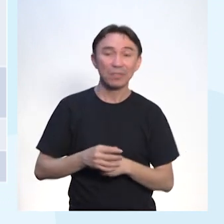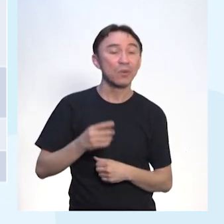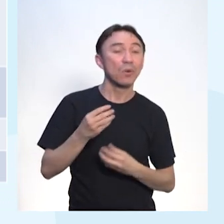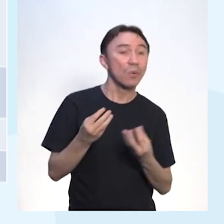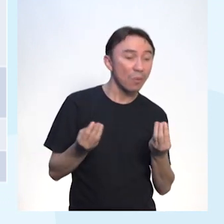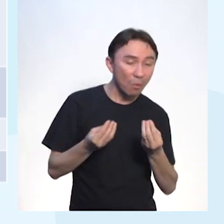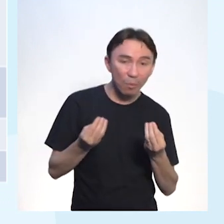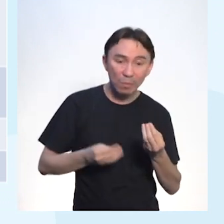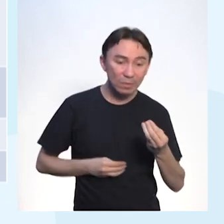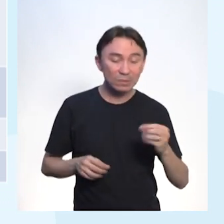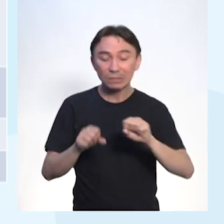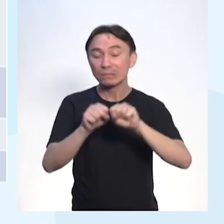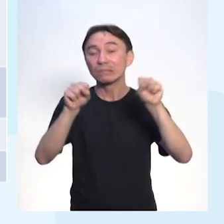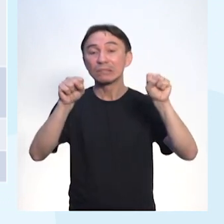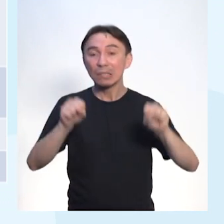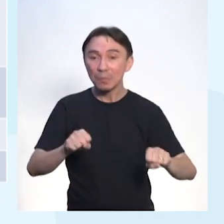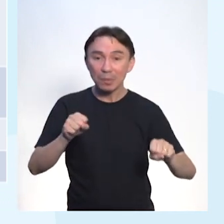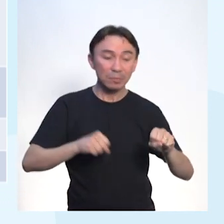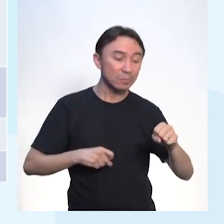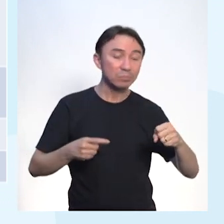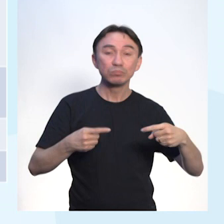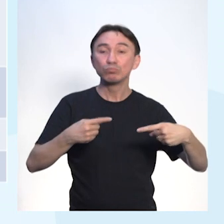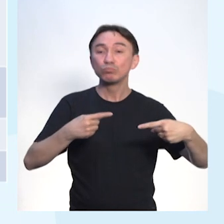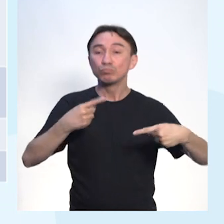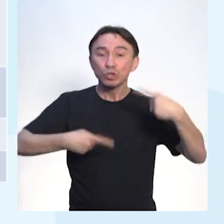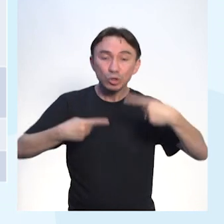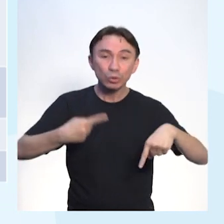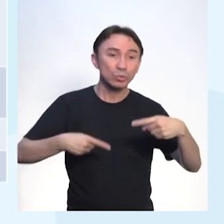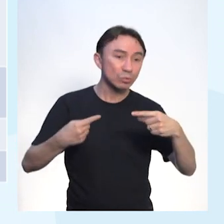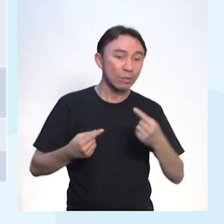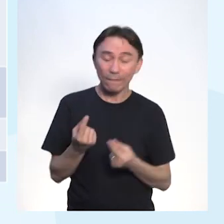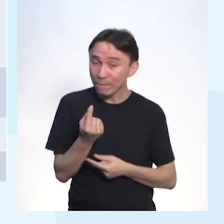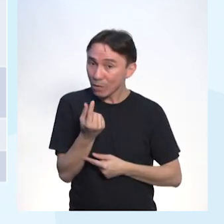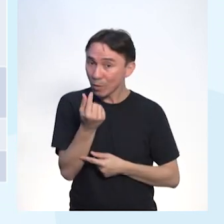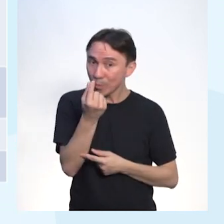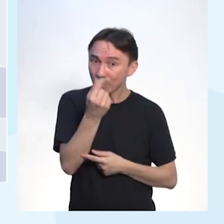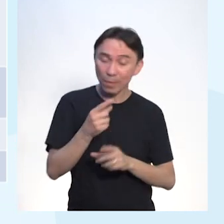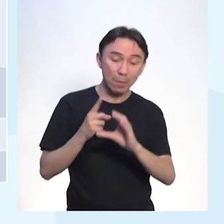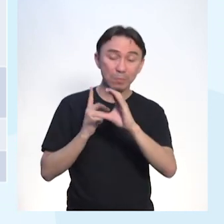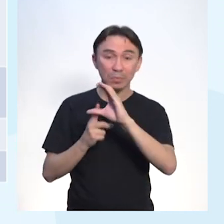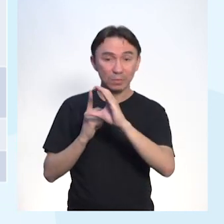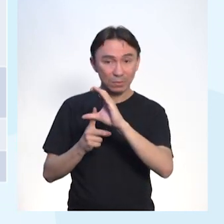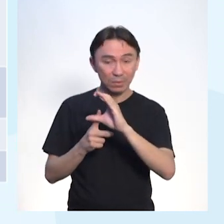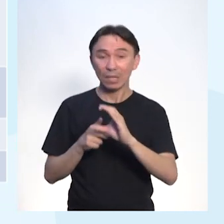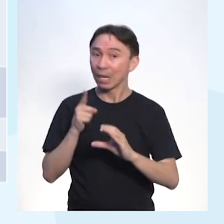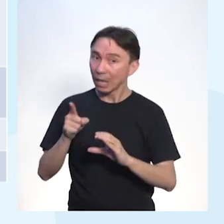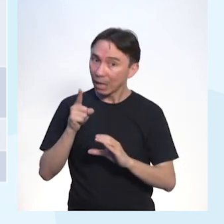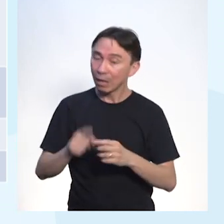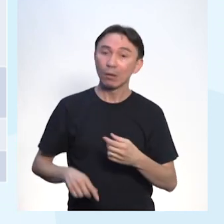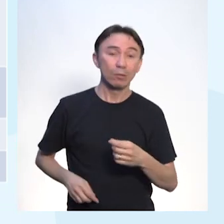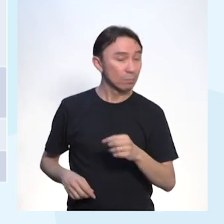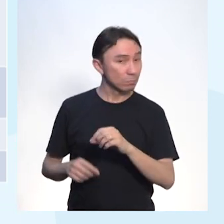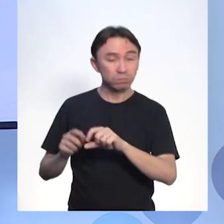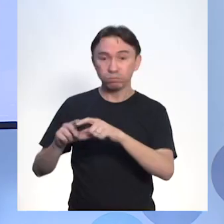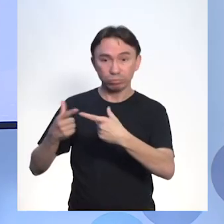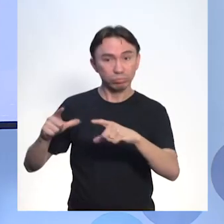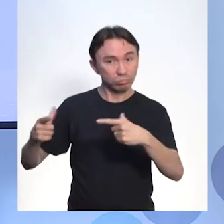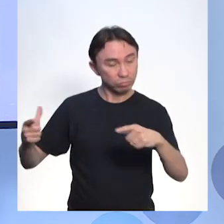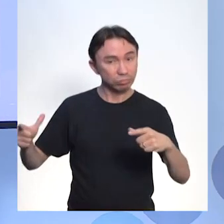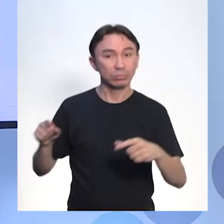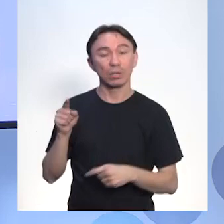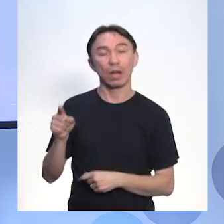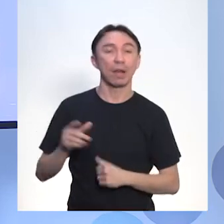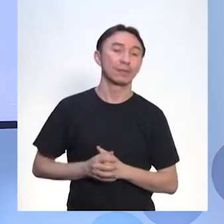e econômico comunista, ele conseguiu ganhar espaço e território no Vietnã, ok?